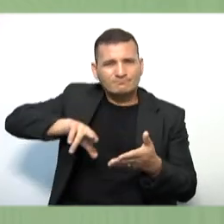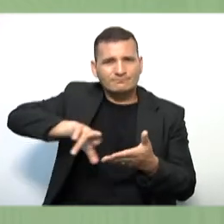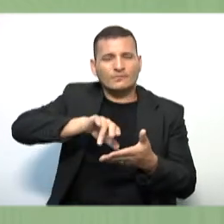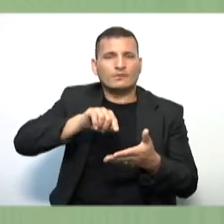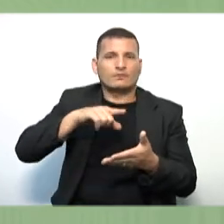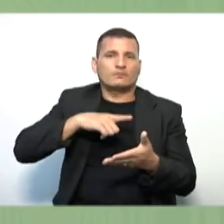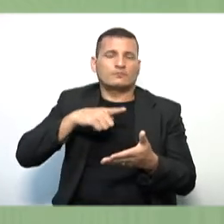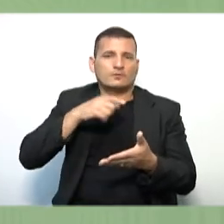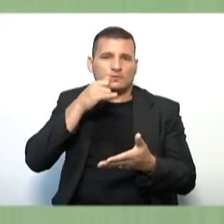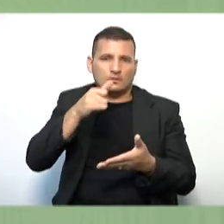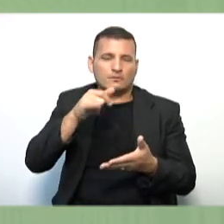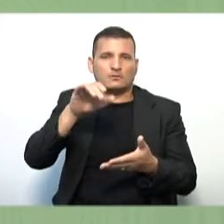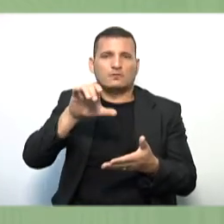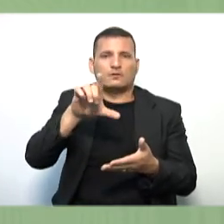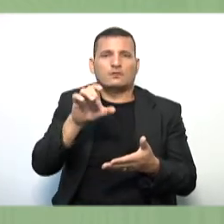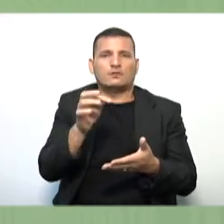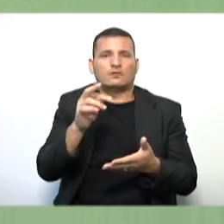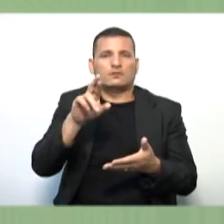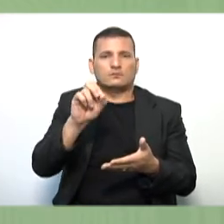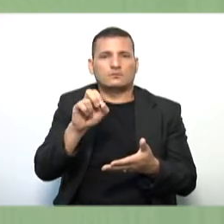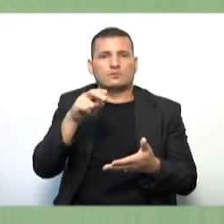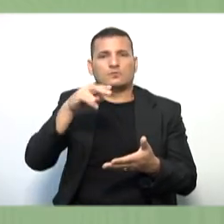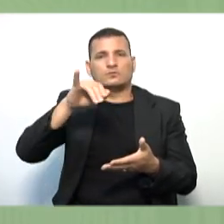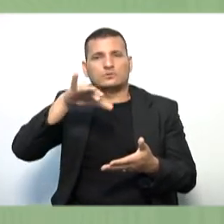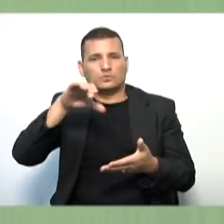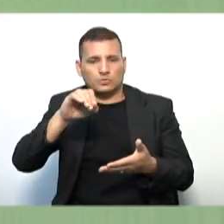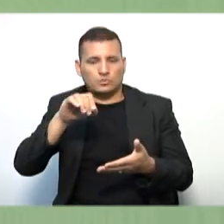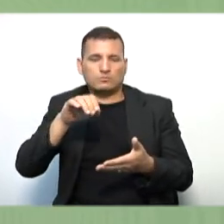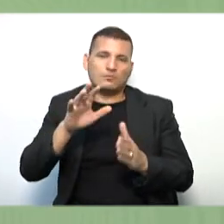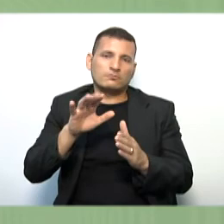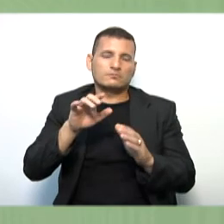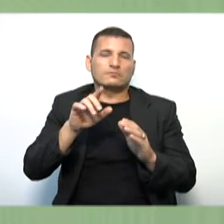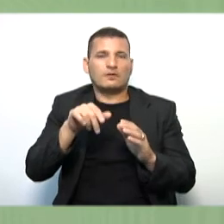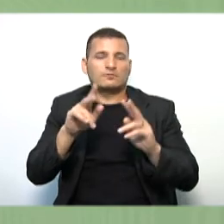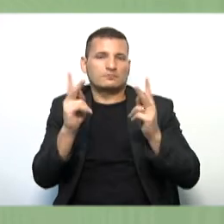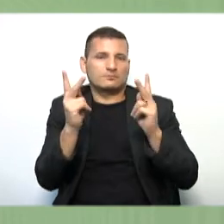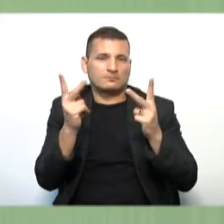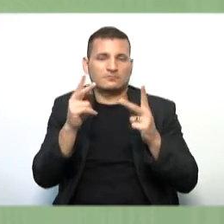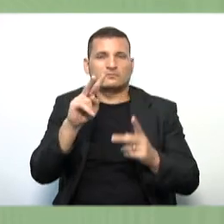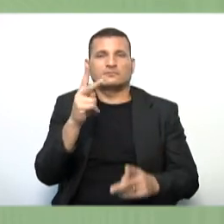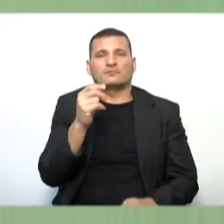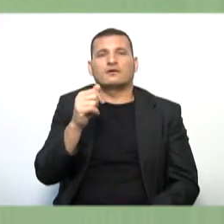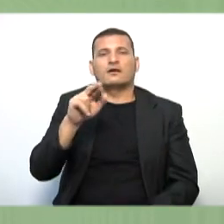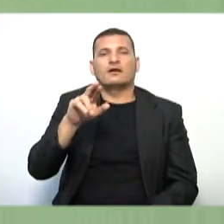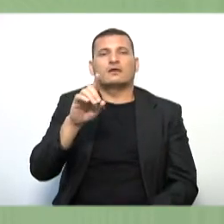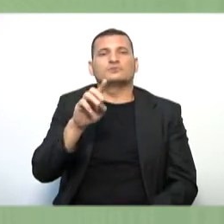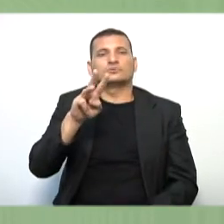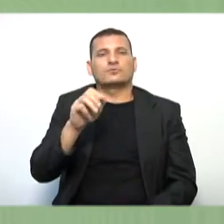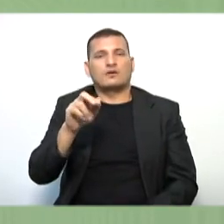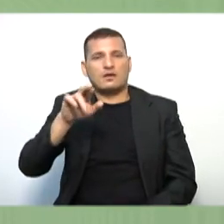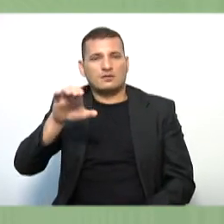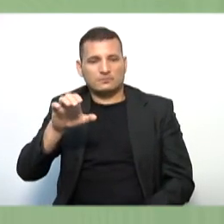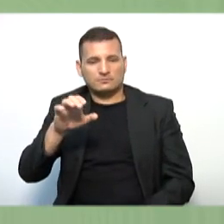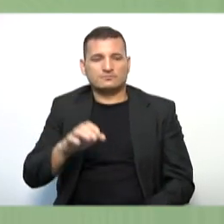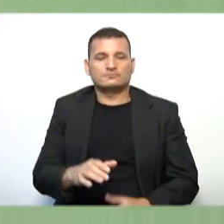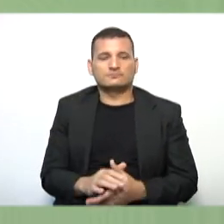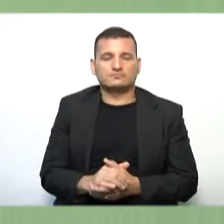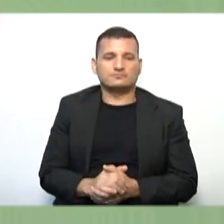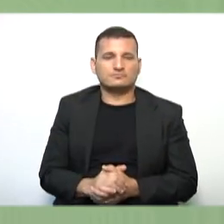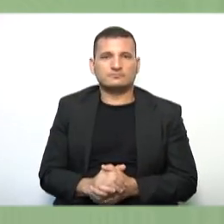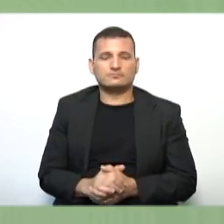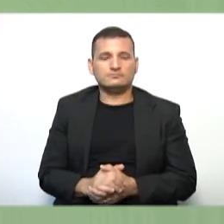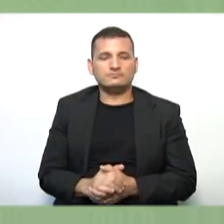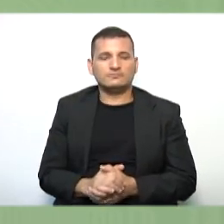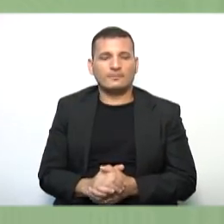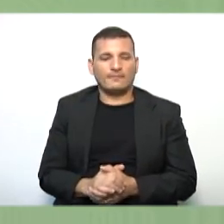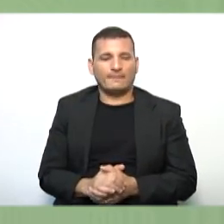eletrônicos. Falamos eletrônicos, então estamos falando de hardware. Eu já vou passar aqui para a nossa imagenzinha. Deixa eu só ver.